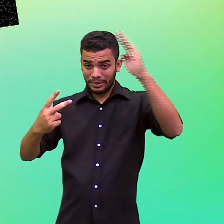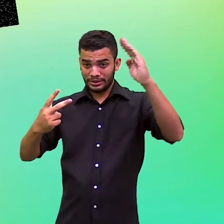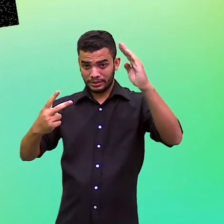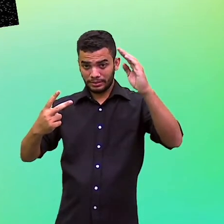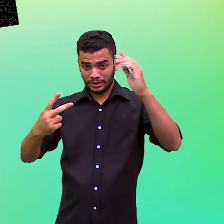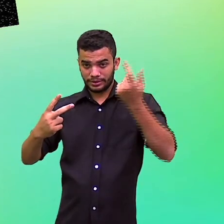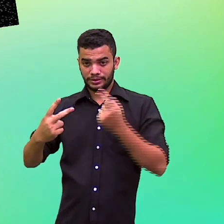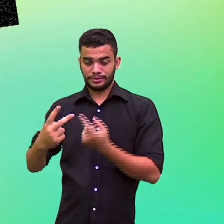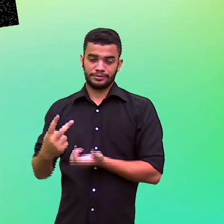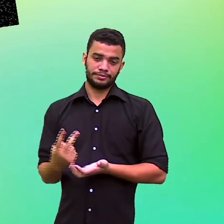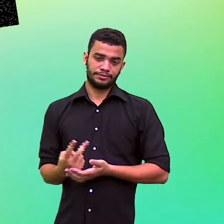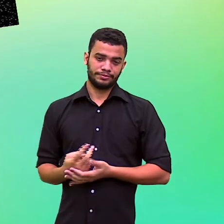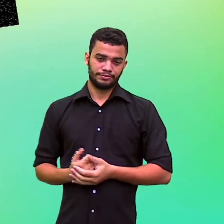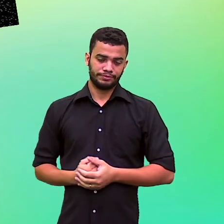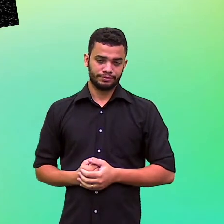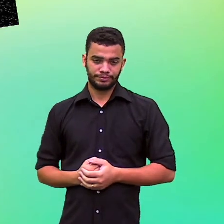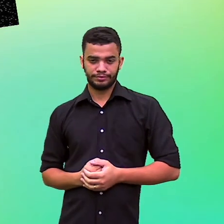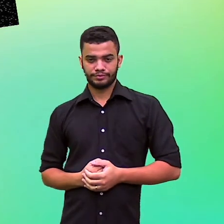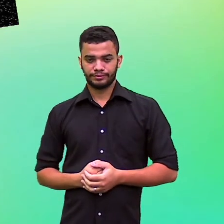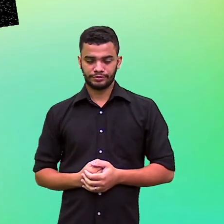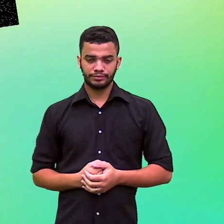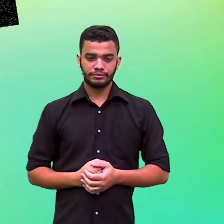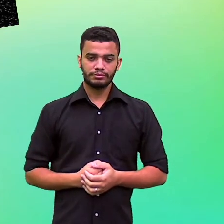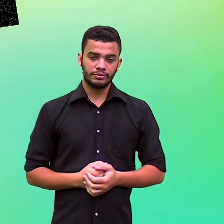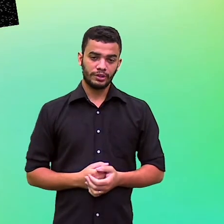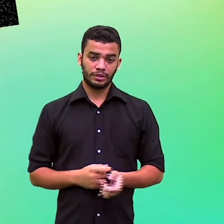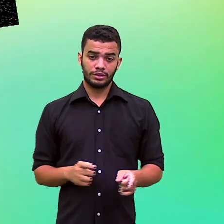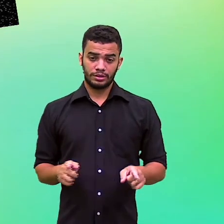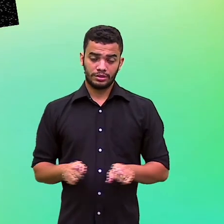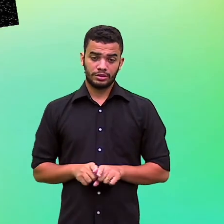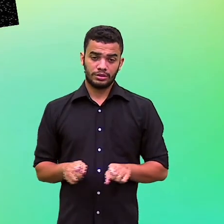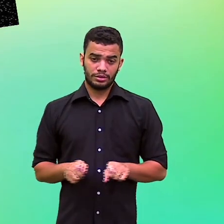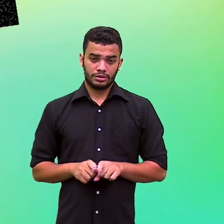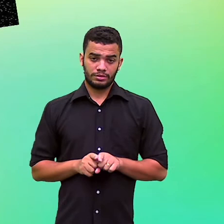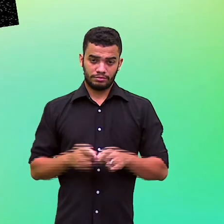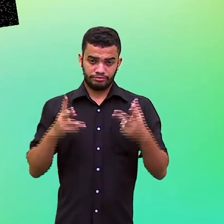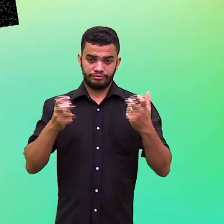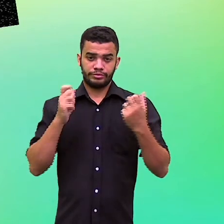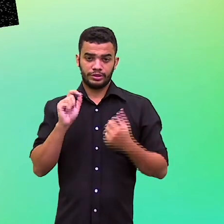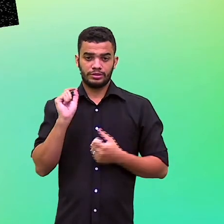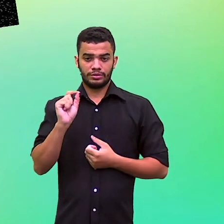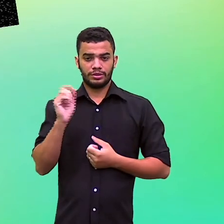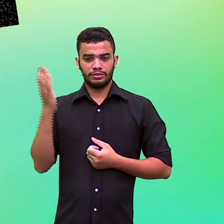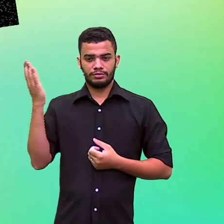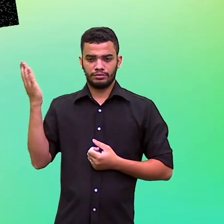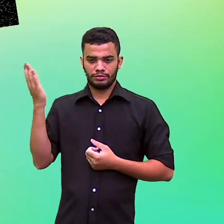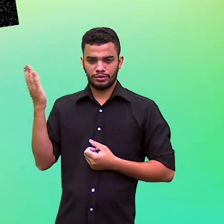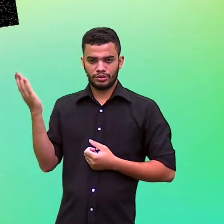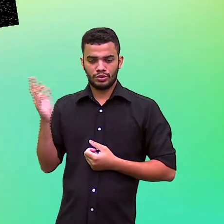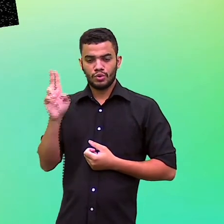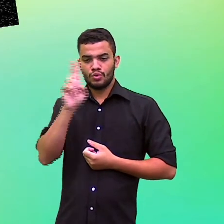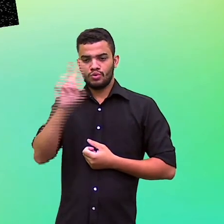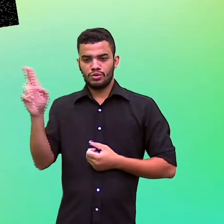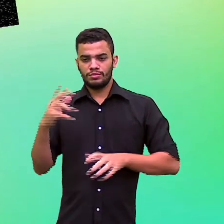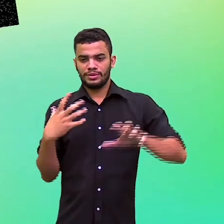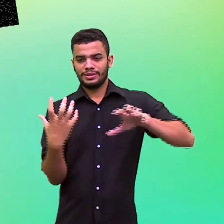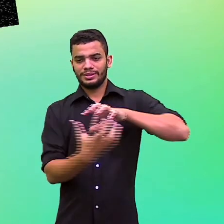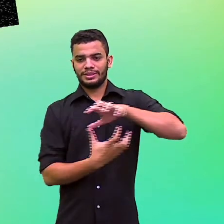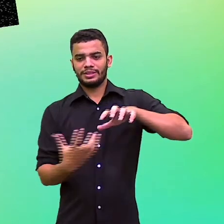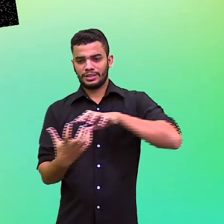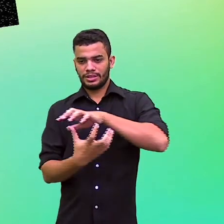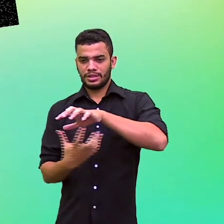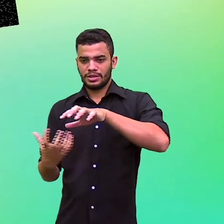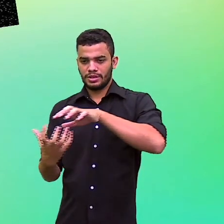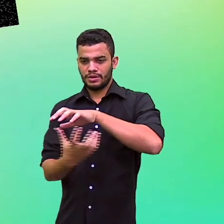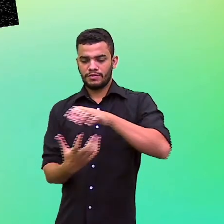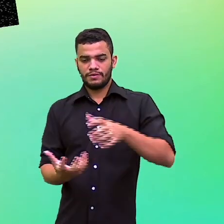Feijó. E, acima, que vocês estão vendo, são as revoltas,